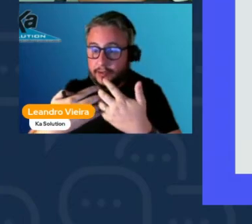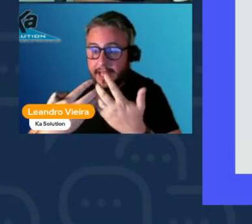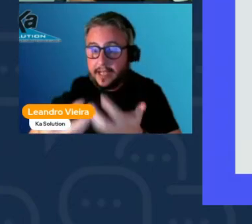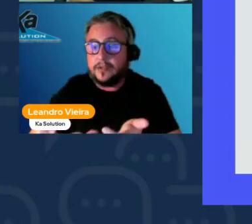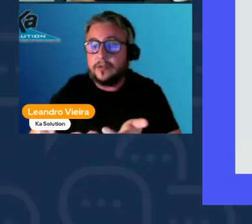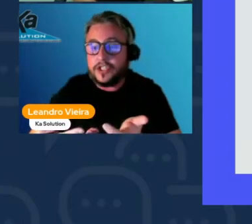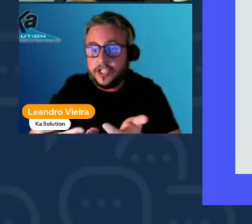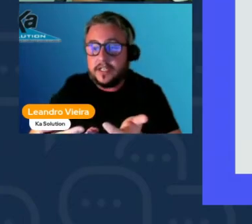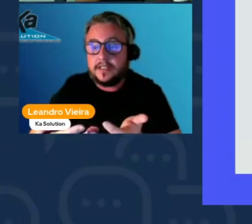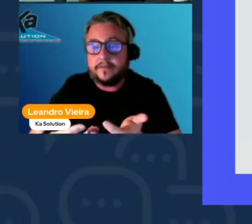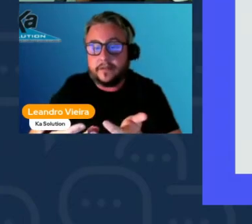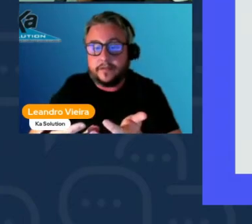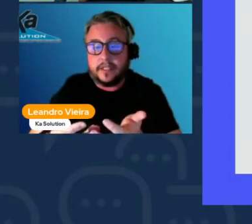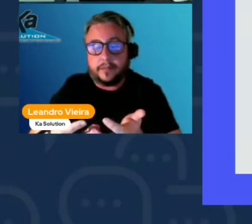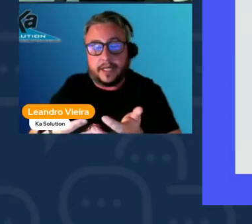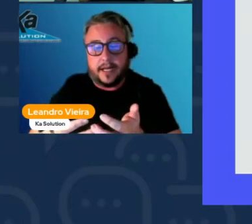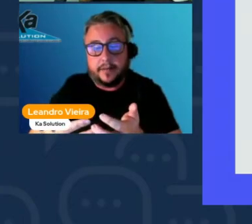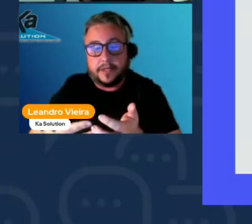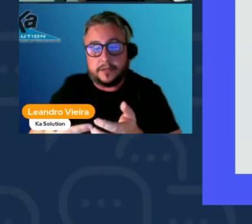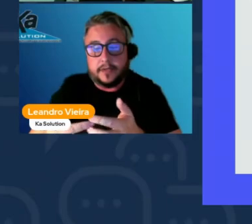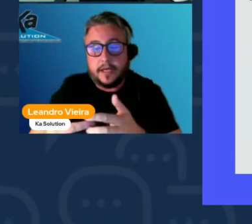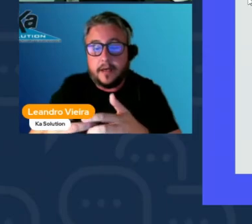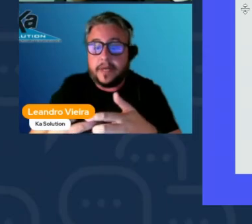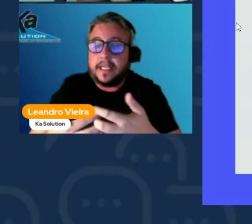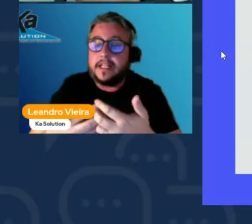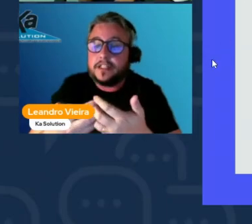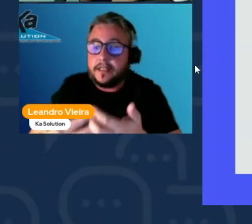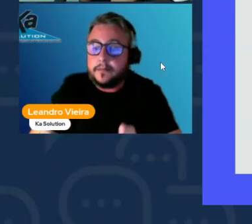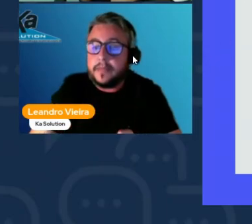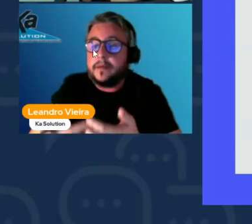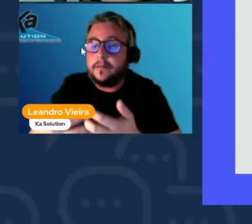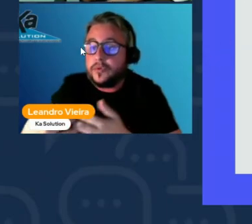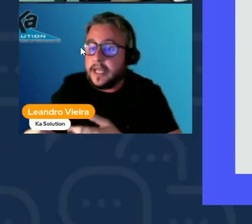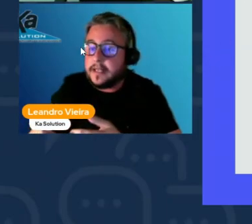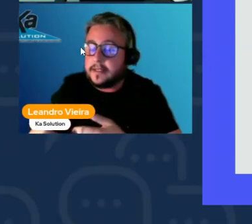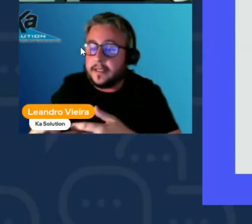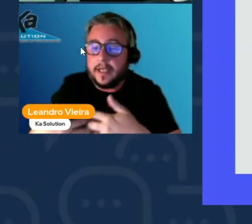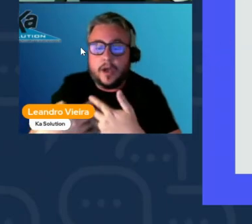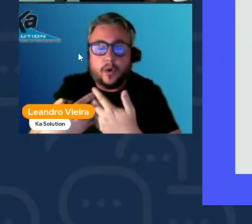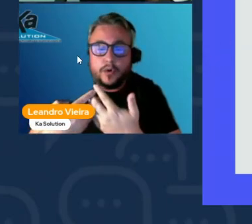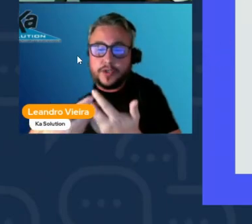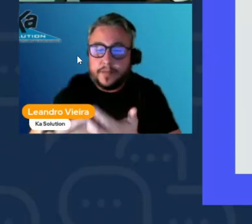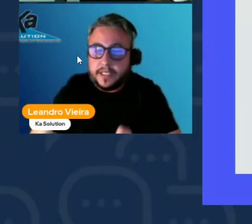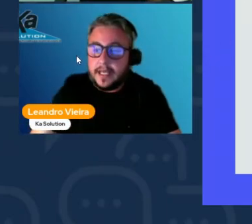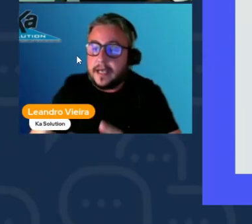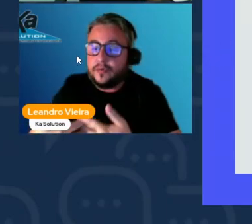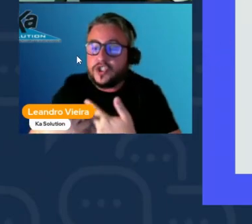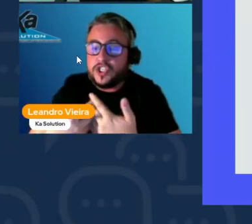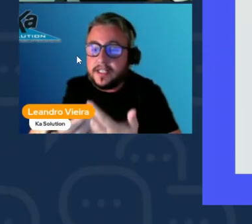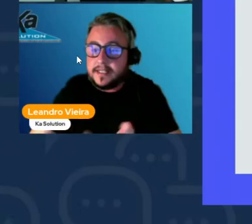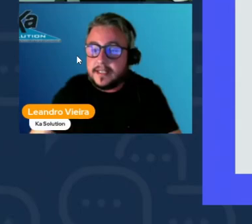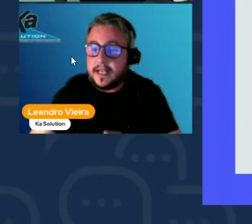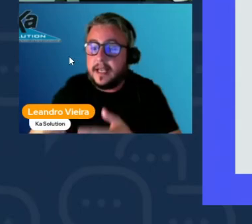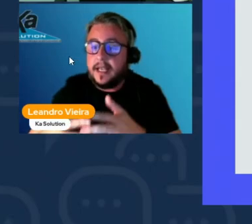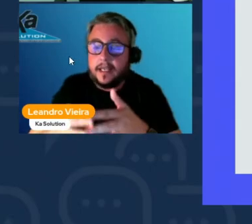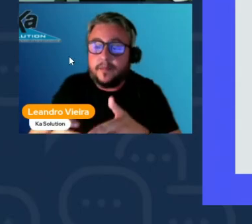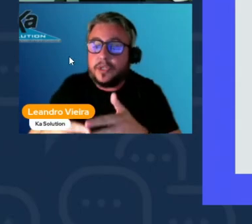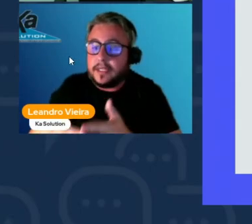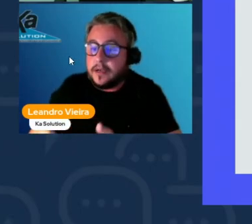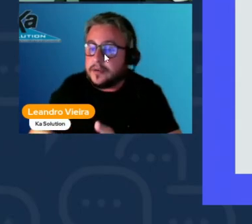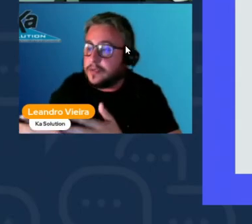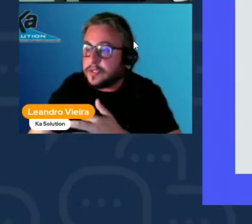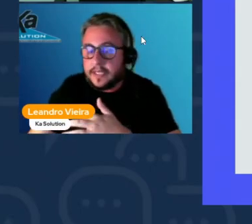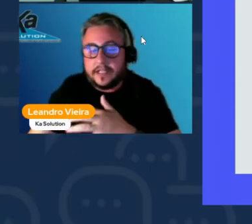essa tecnologia desenvolvida pela Amazon, para que eles também pudessem hospedar, utilizar